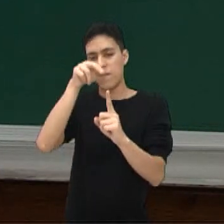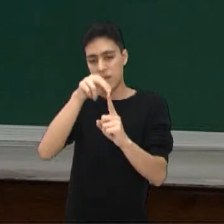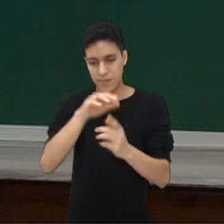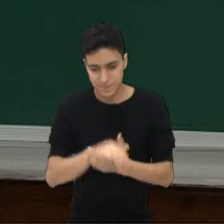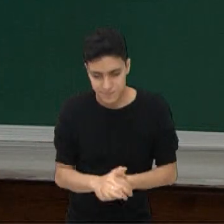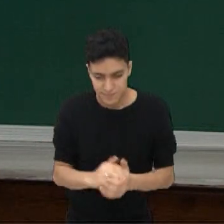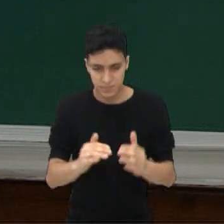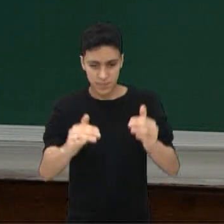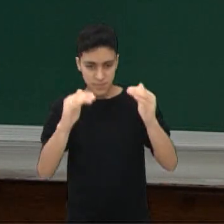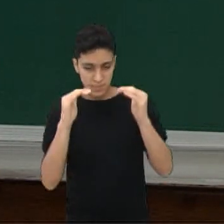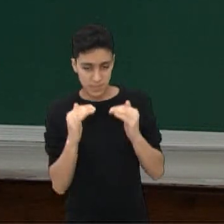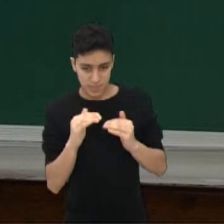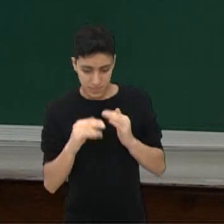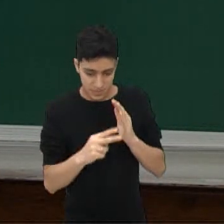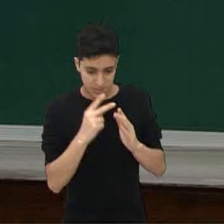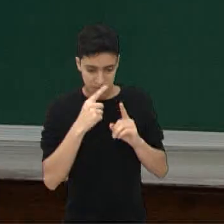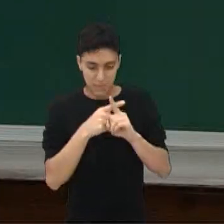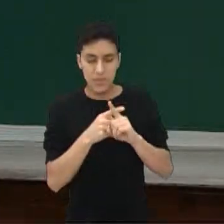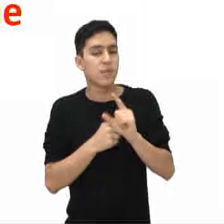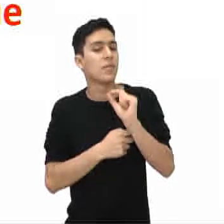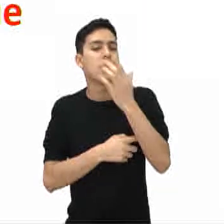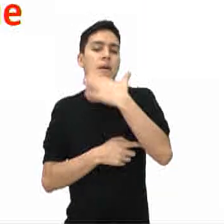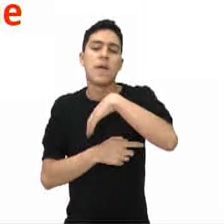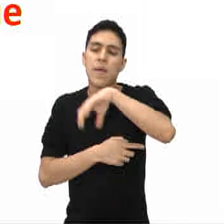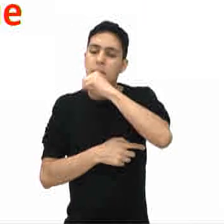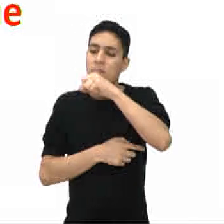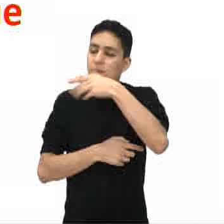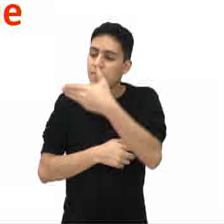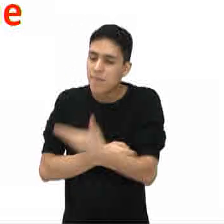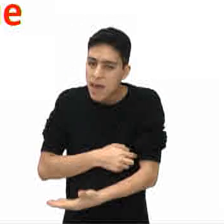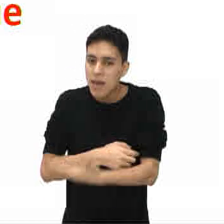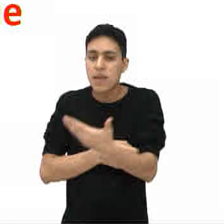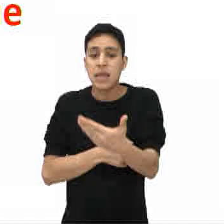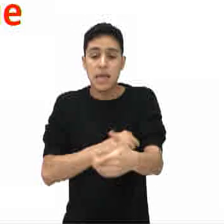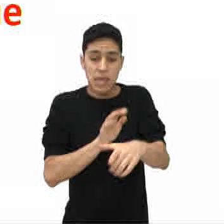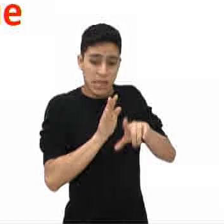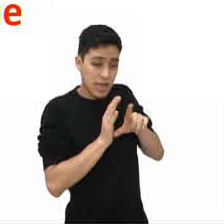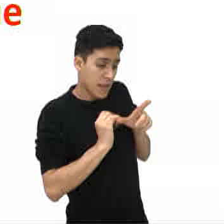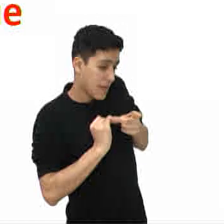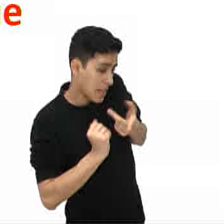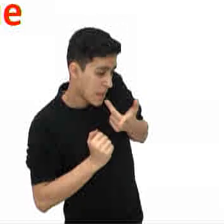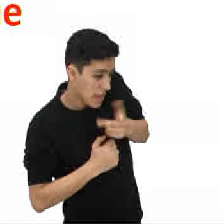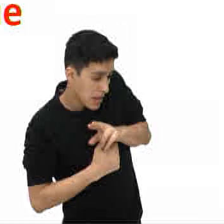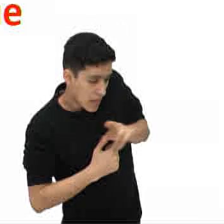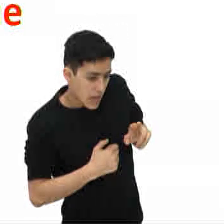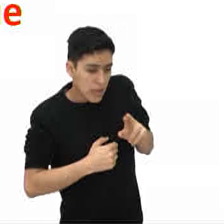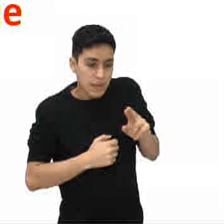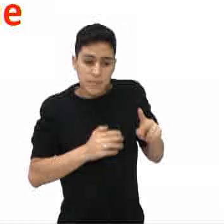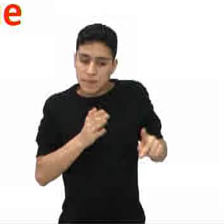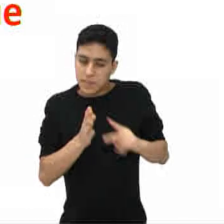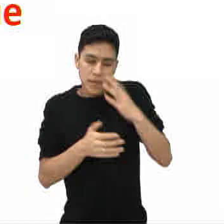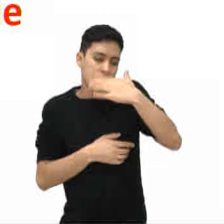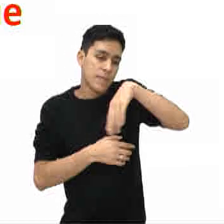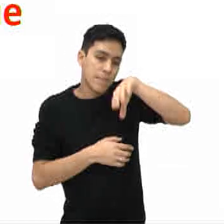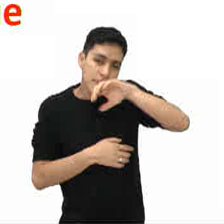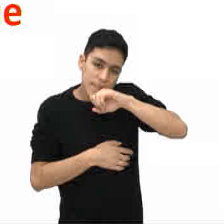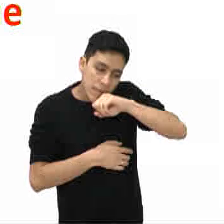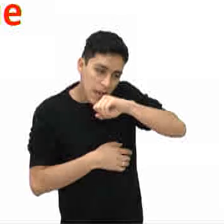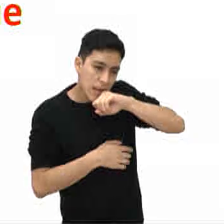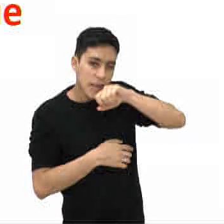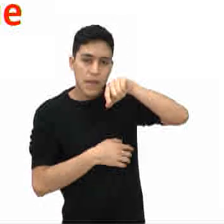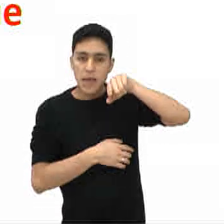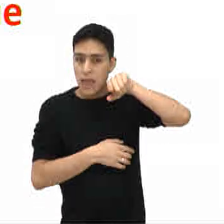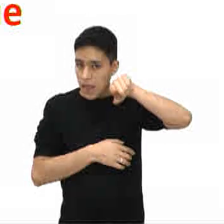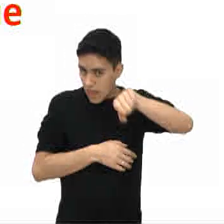na segunda vez, refere-se ao pai da entrevistada, que já foi citada. Ela diz, em segundo, meu pai é meu grande alicerce em plano